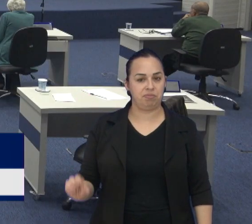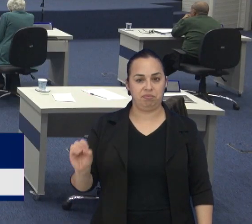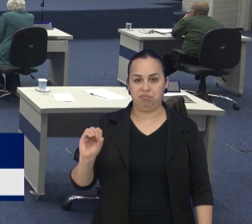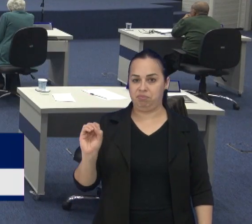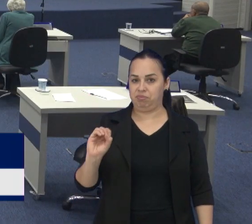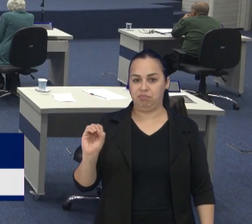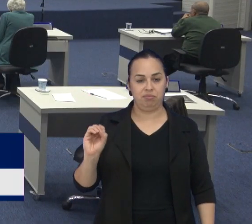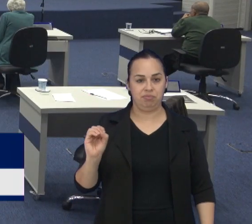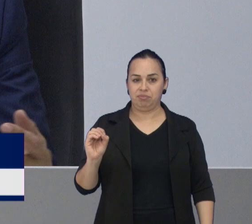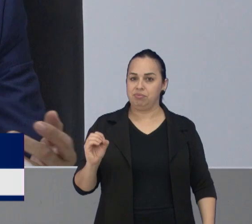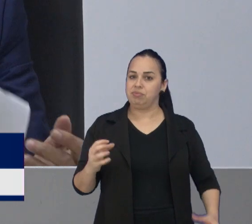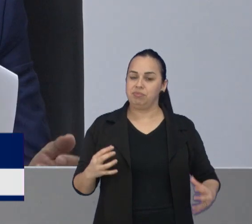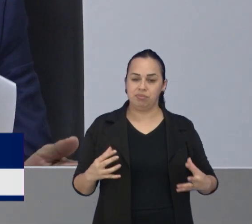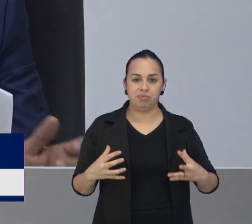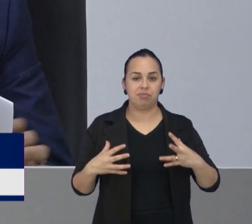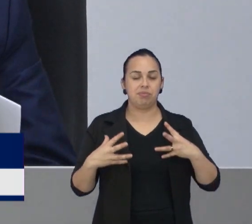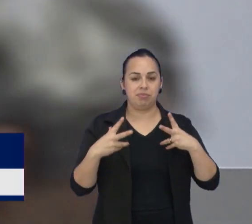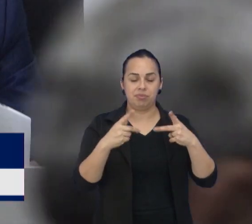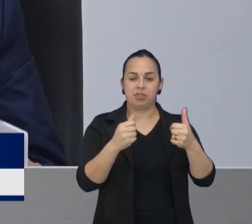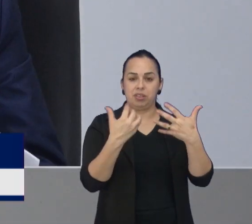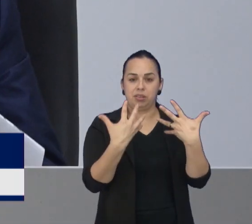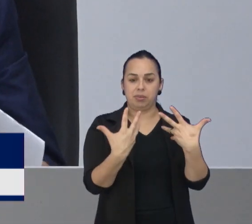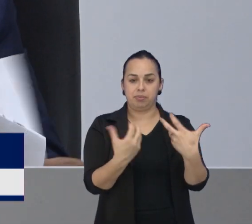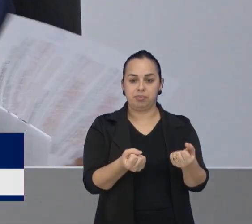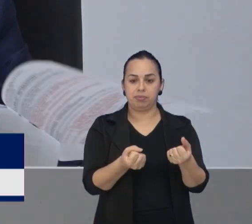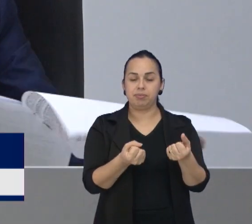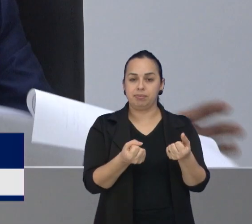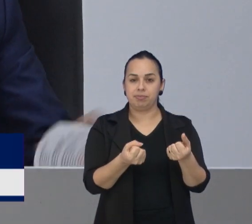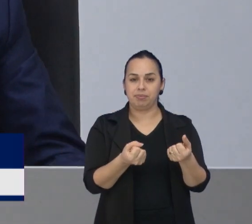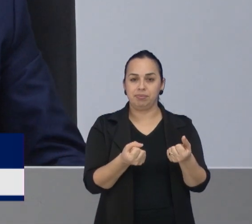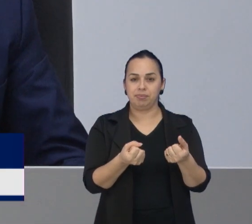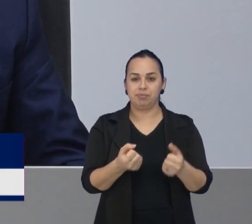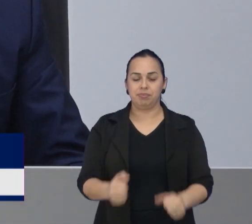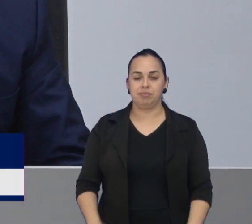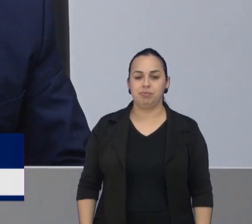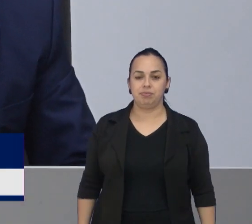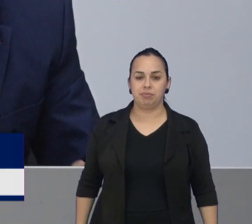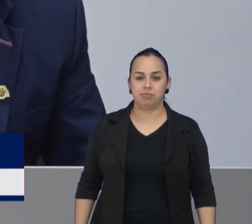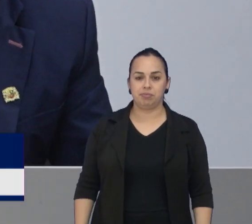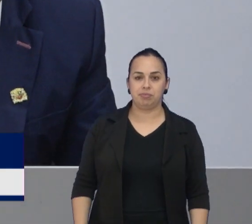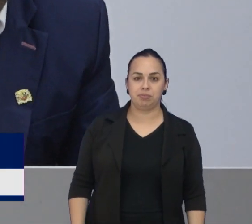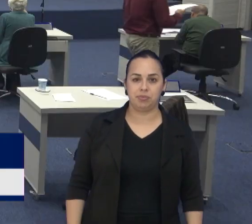senhor presidente. Sem nenhum voto contrário, o projeto está aprovado por unanimidade.